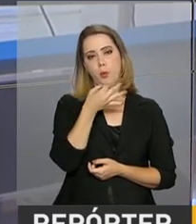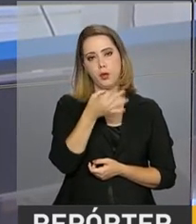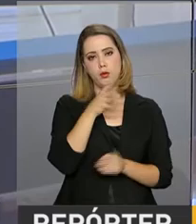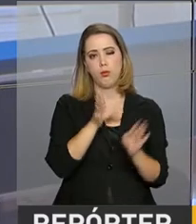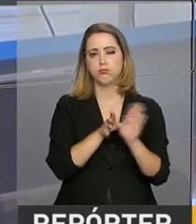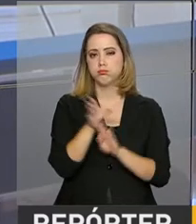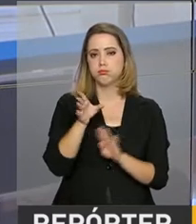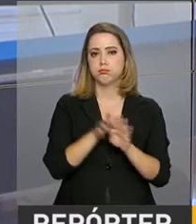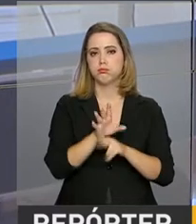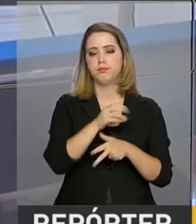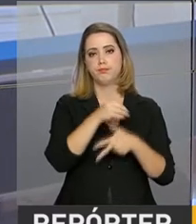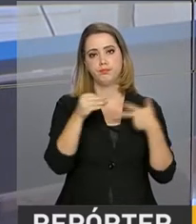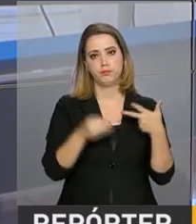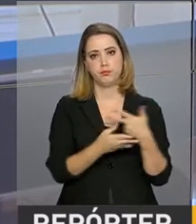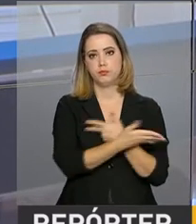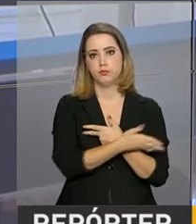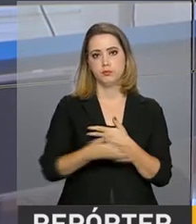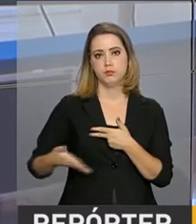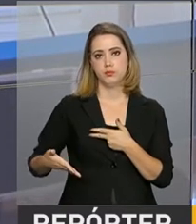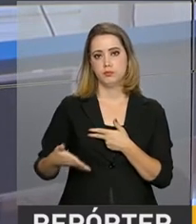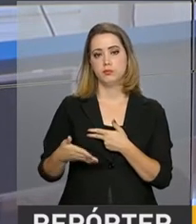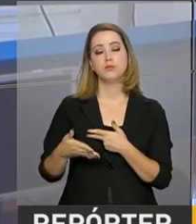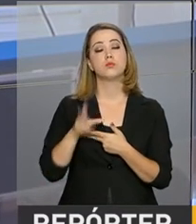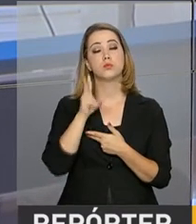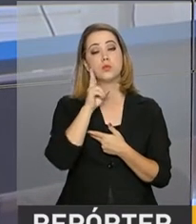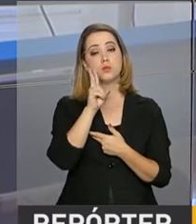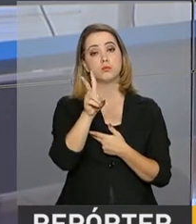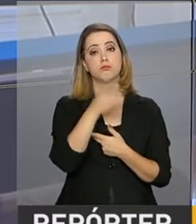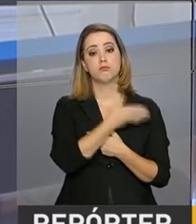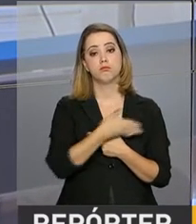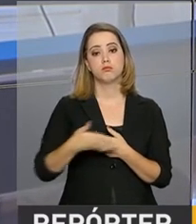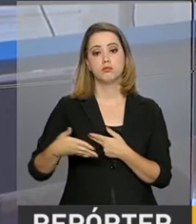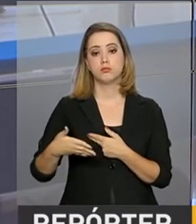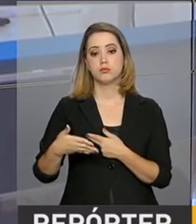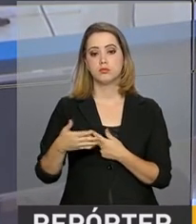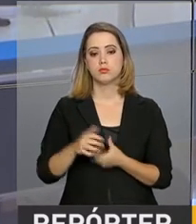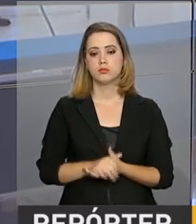sobre o exame e para participar é só acessar